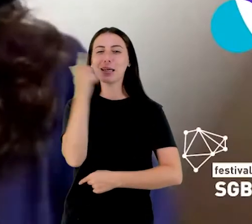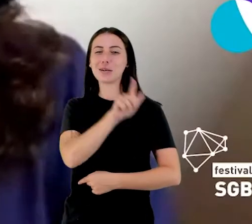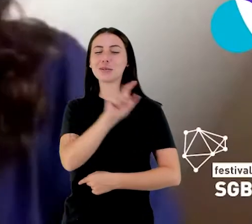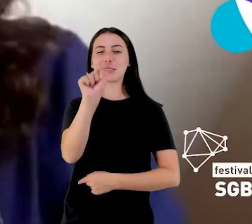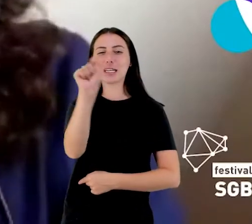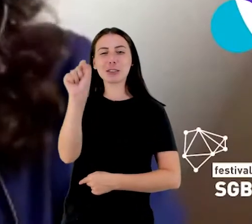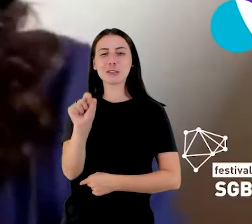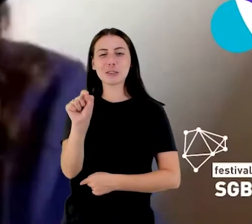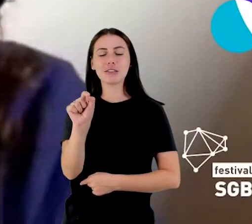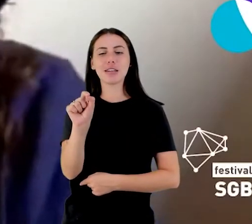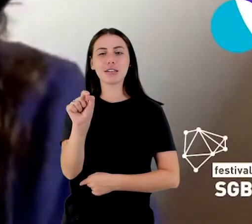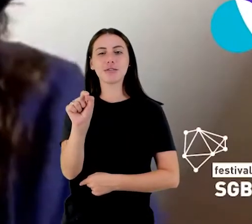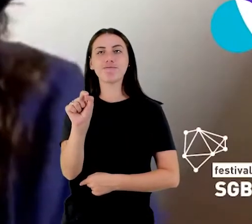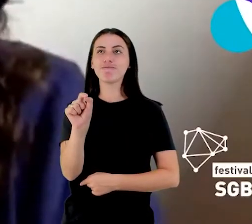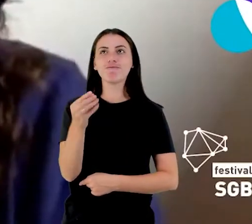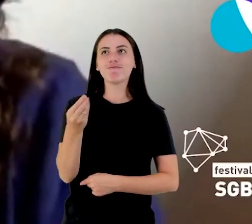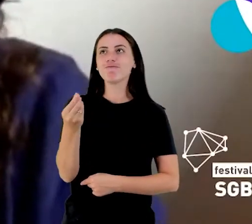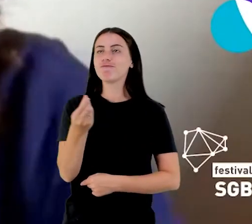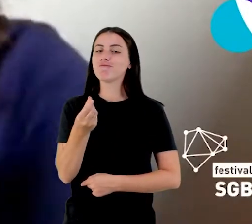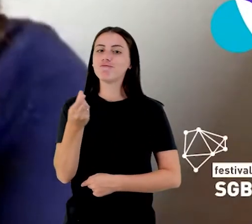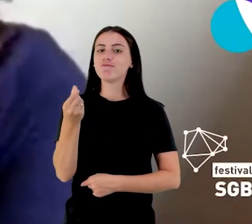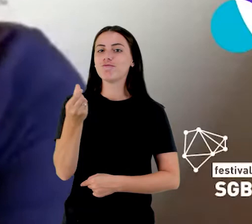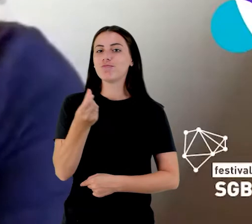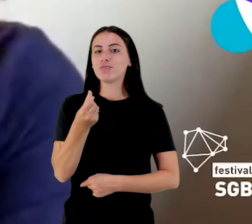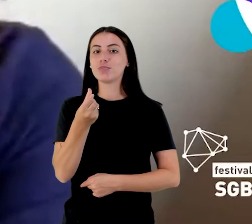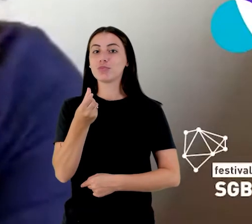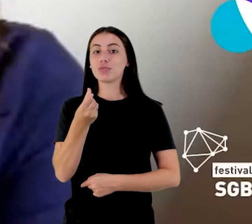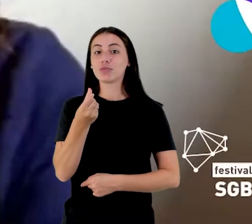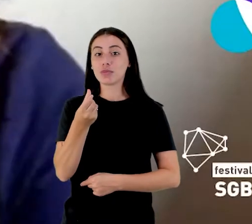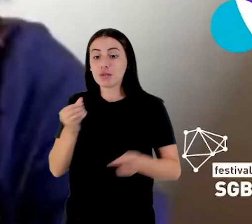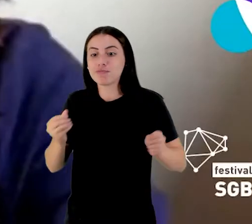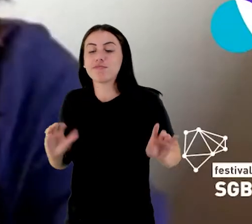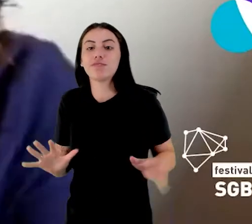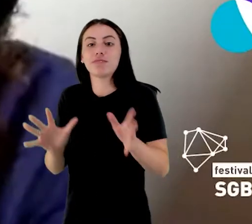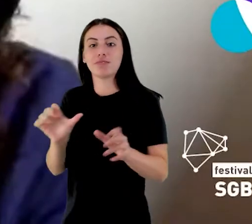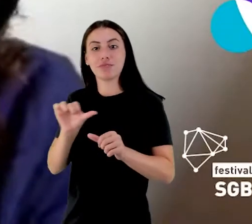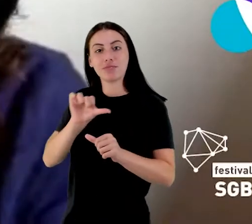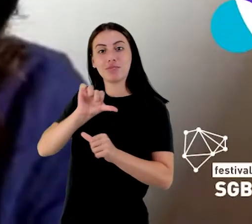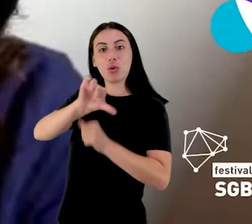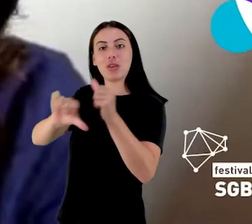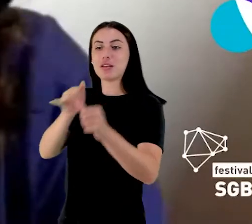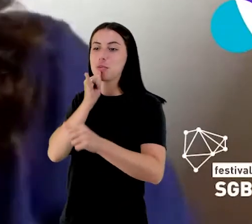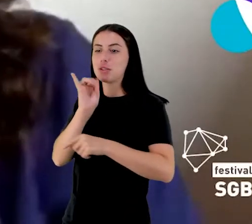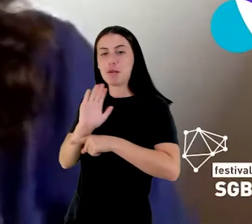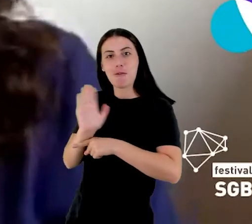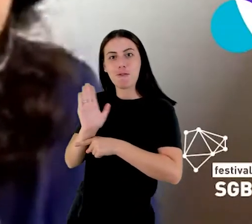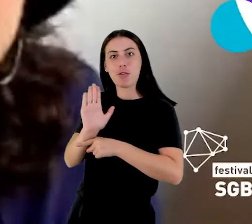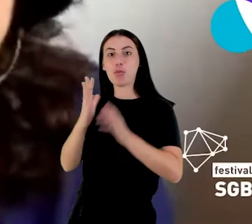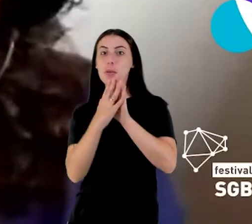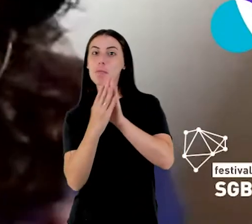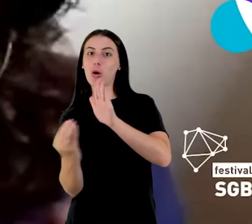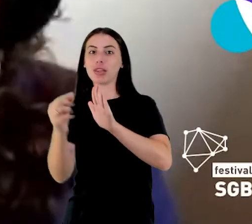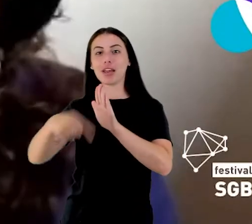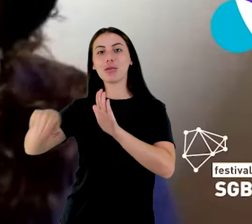têm projetos que já estão acontecendo, que você pode colocar o filme a serviço, criar exibições fechadas? Qual é